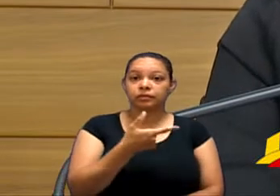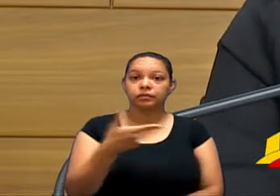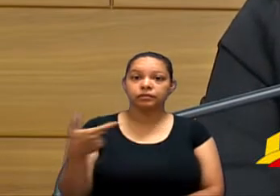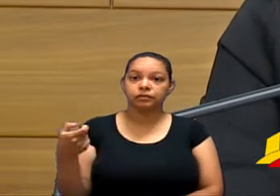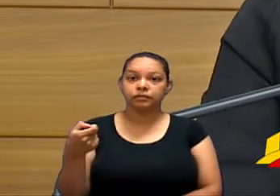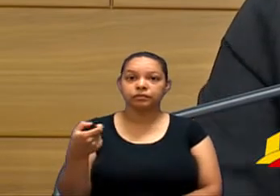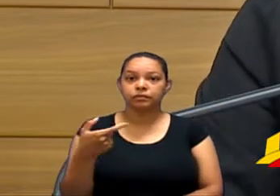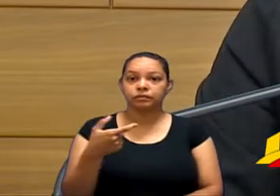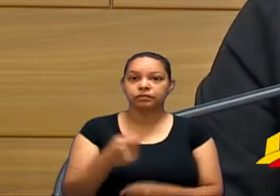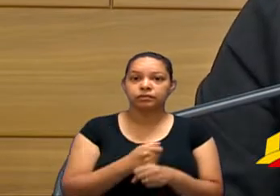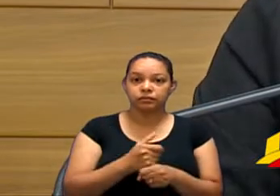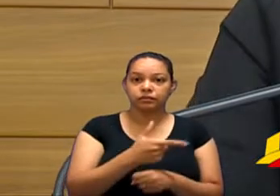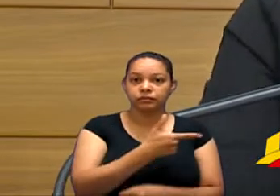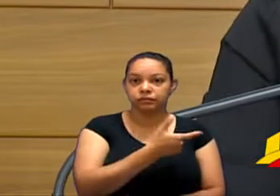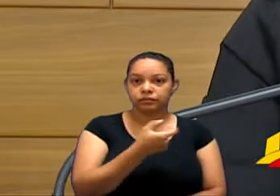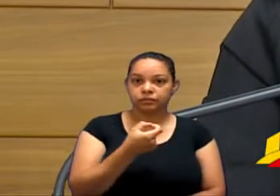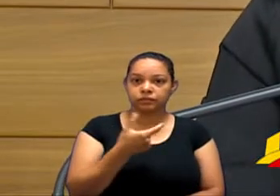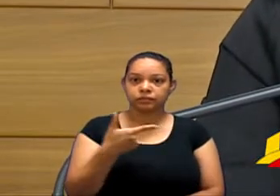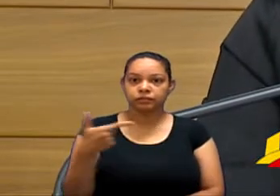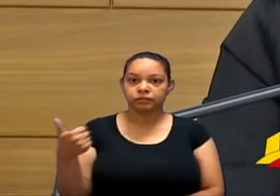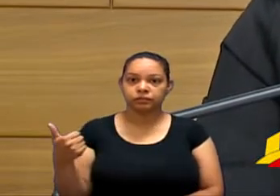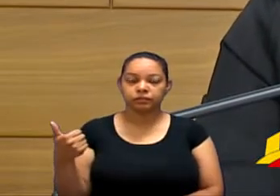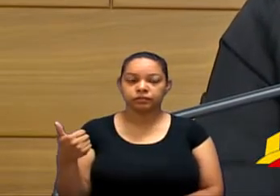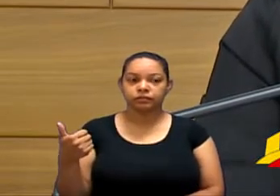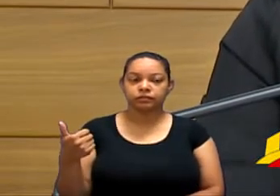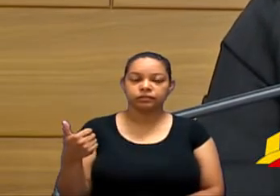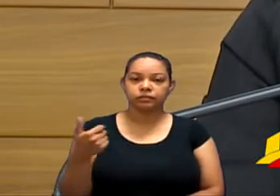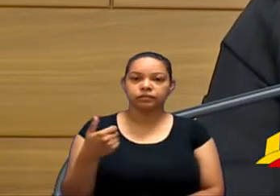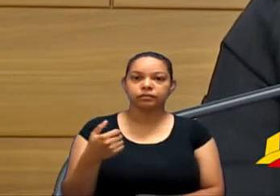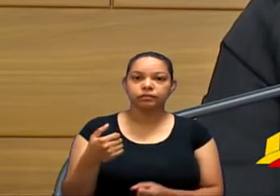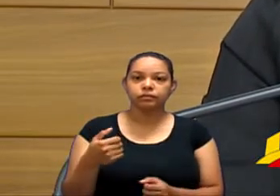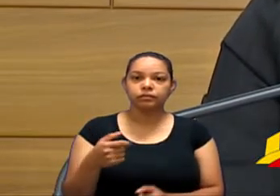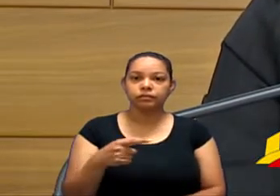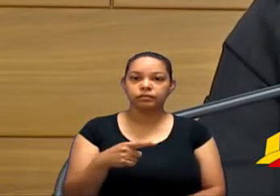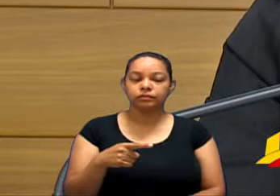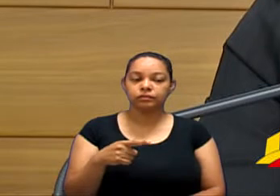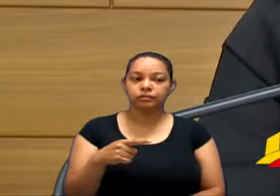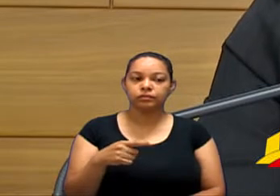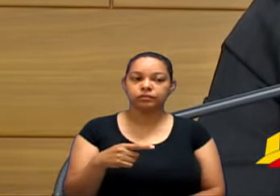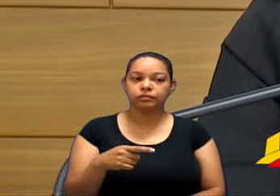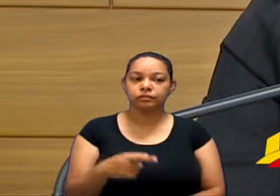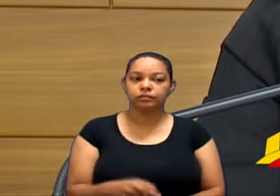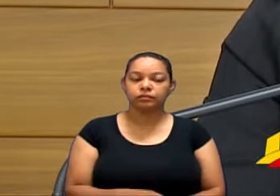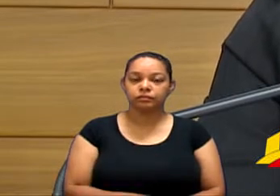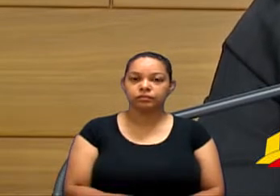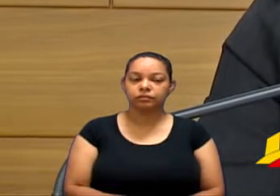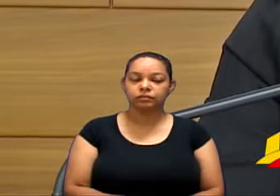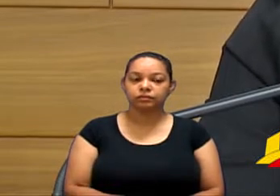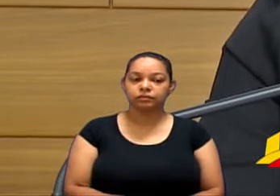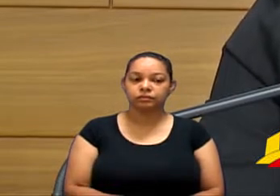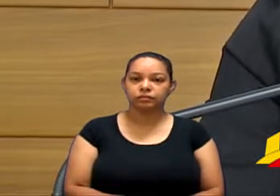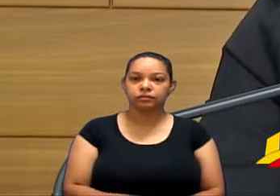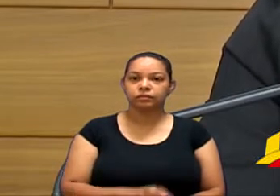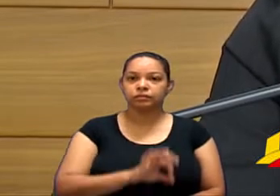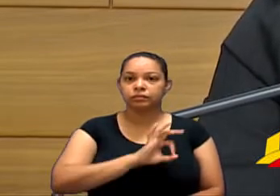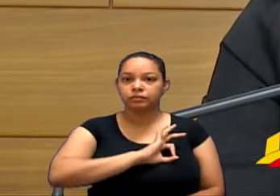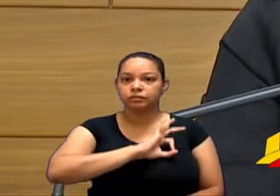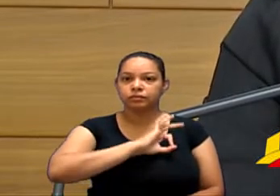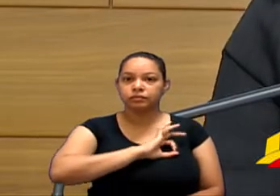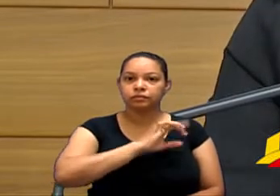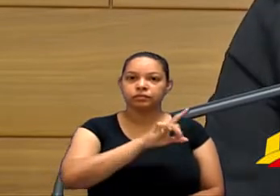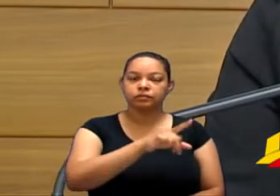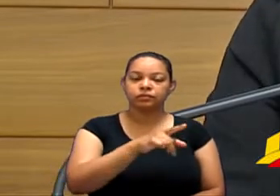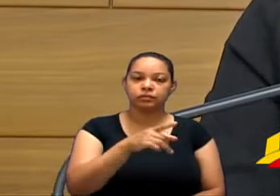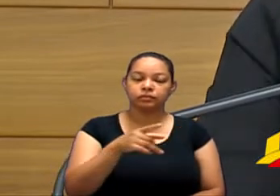protocolo número 2 210 2022 Ofício do comandante do sétimo batalhão Batalhão de Polícia Militar do interior